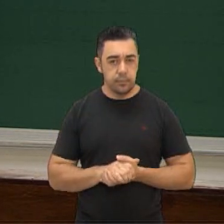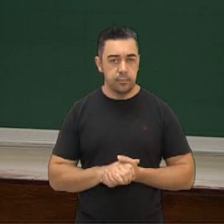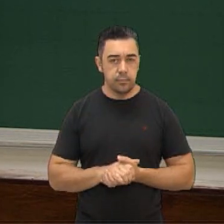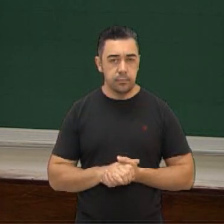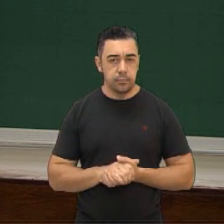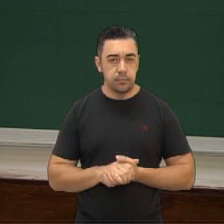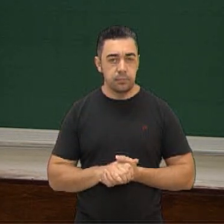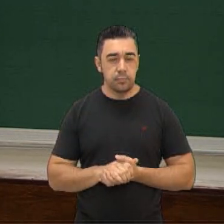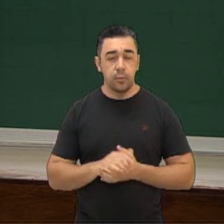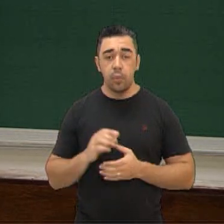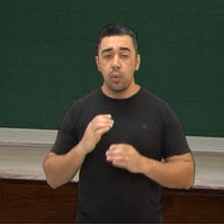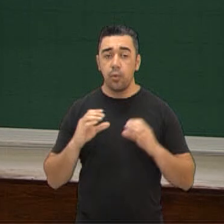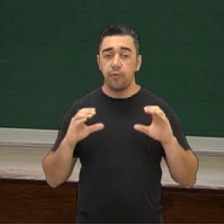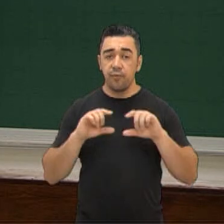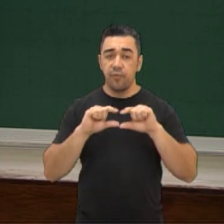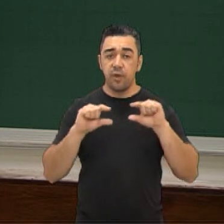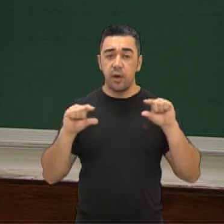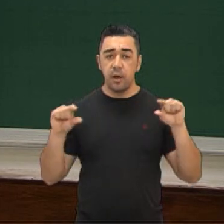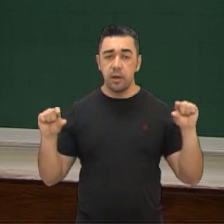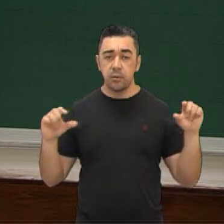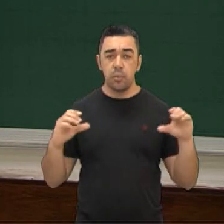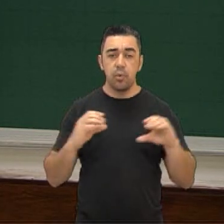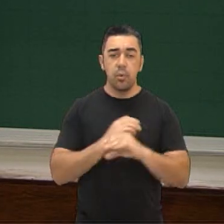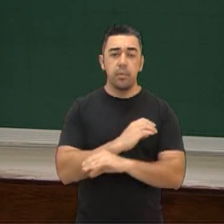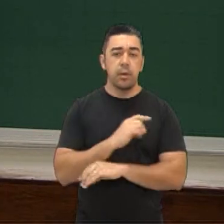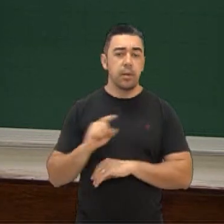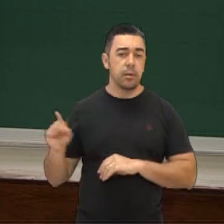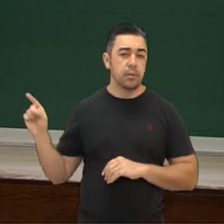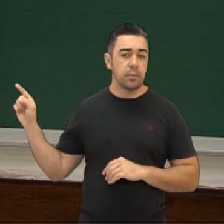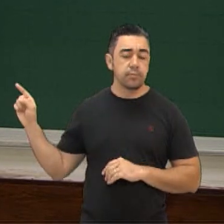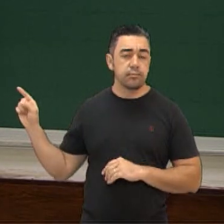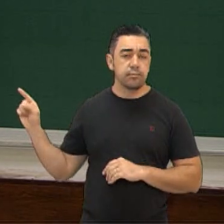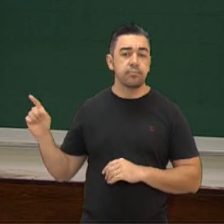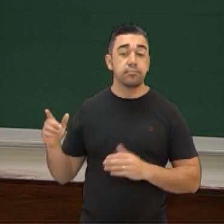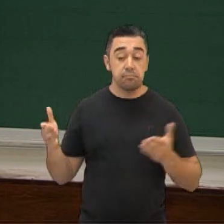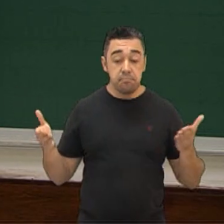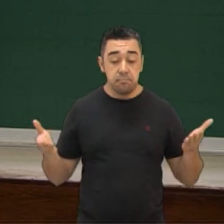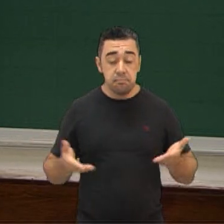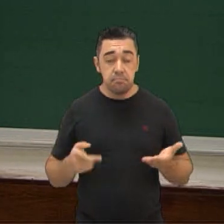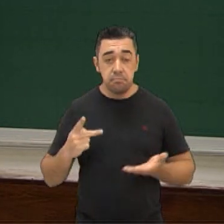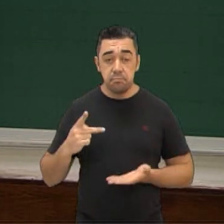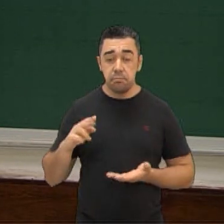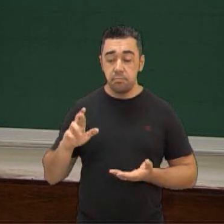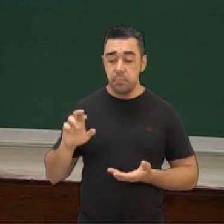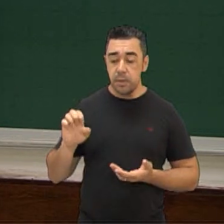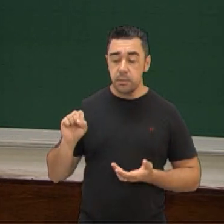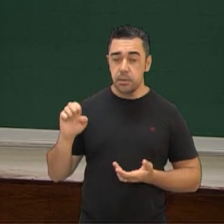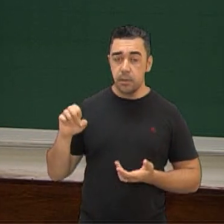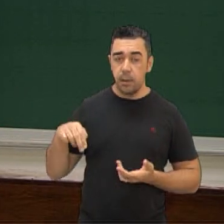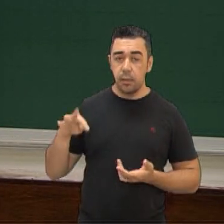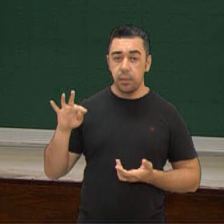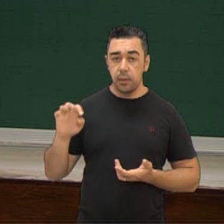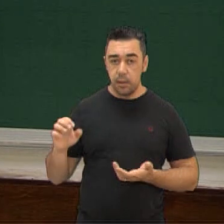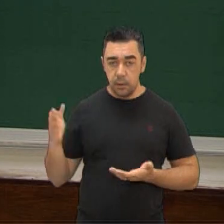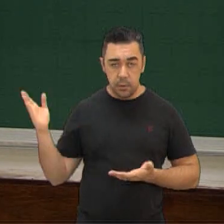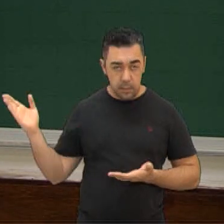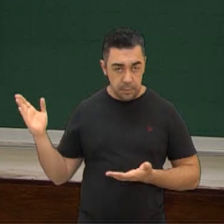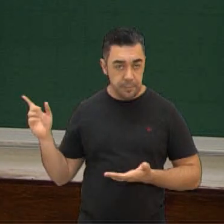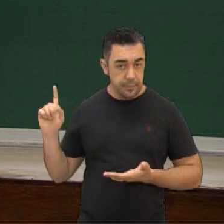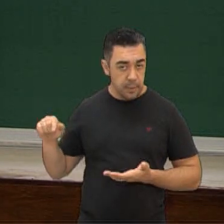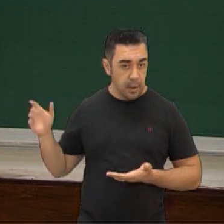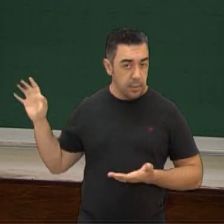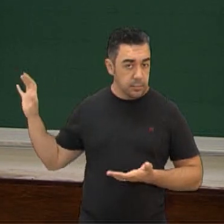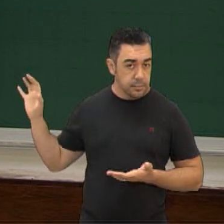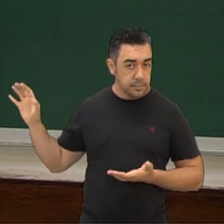que completa a frase é o tempo presente. Os verbos utilizados, usados em los titulares estão generalmente em el